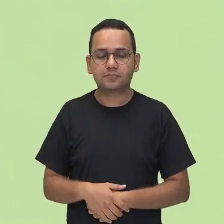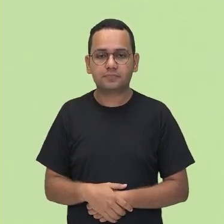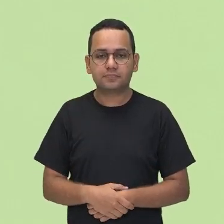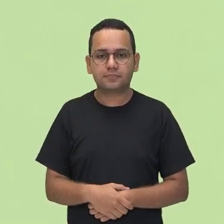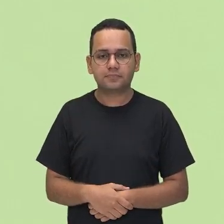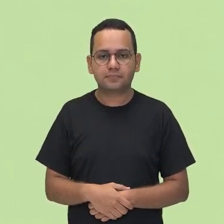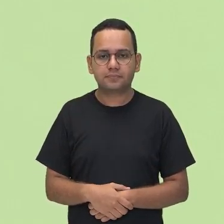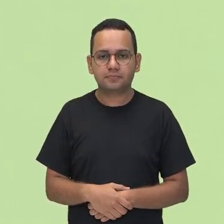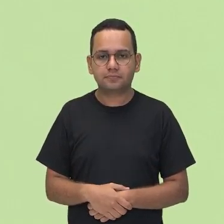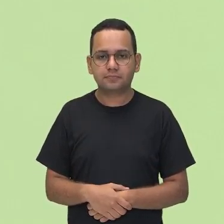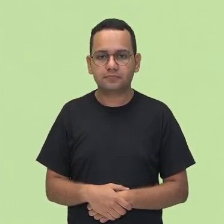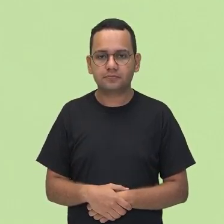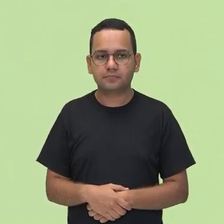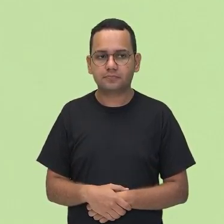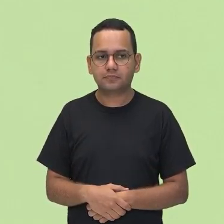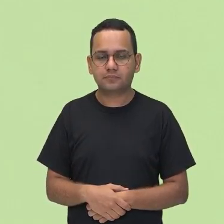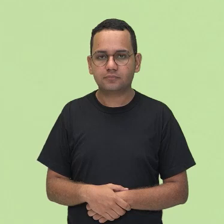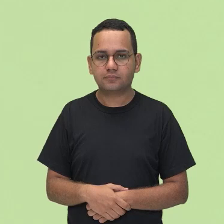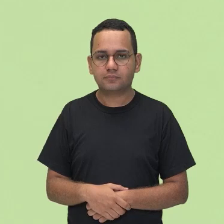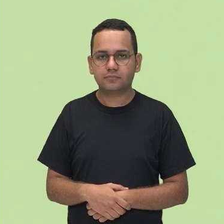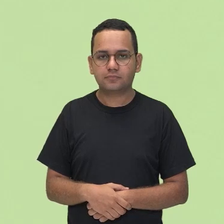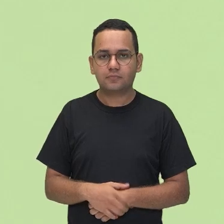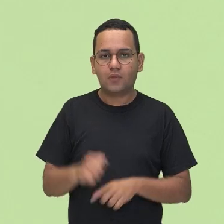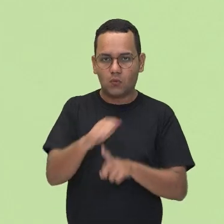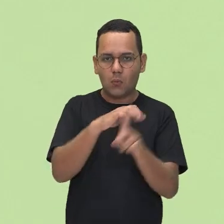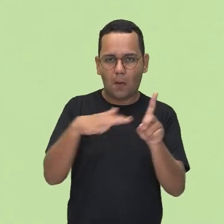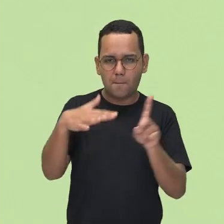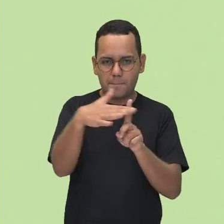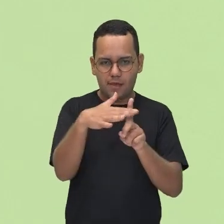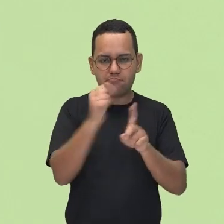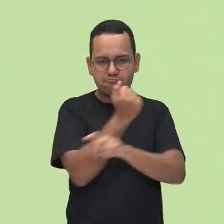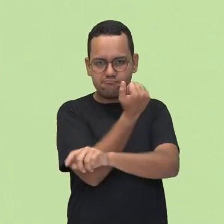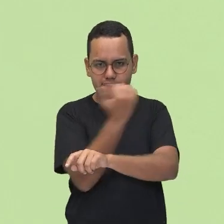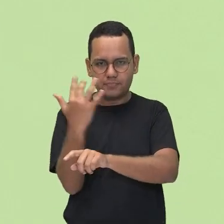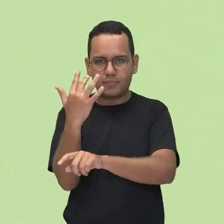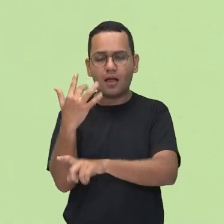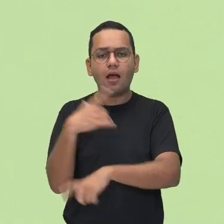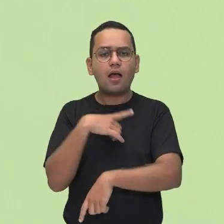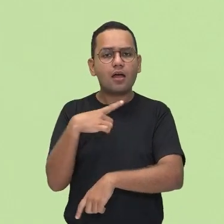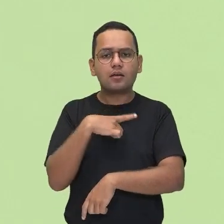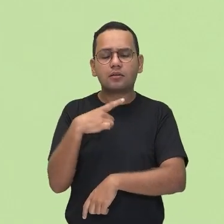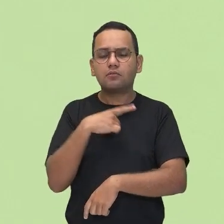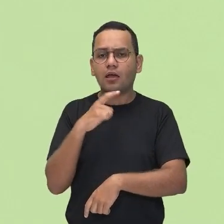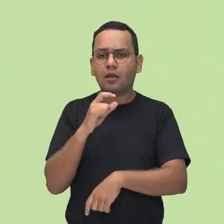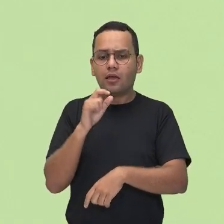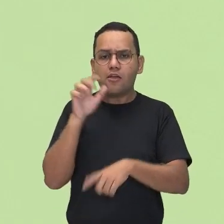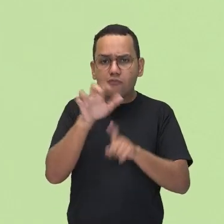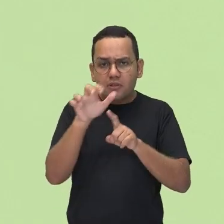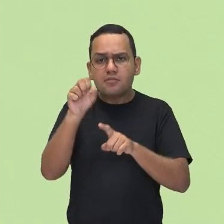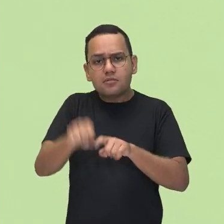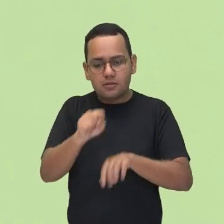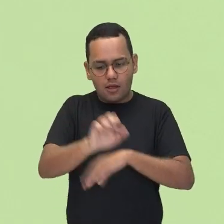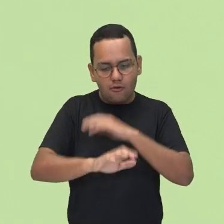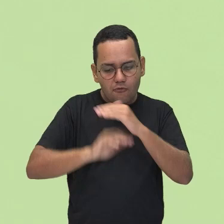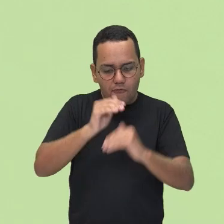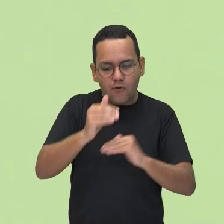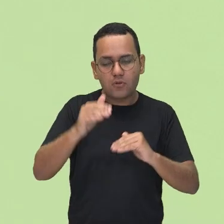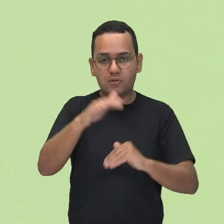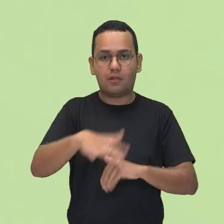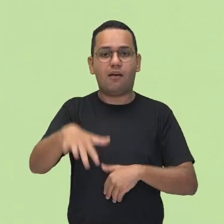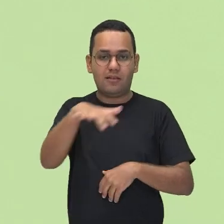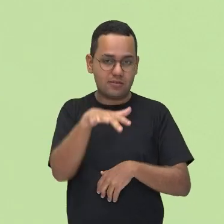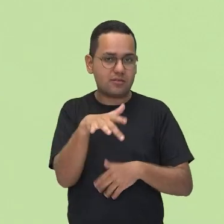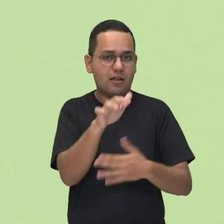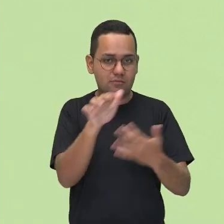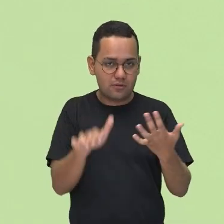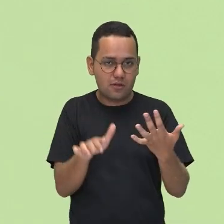que no meio ambiente, ele influencia a evolução dos seres vivos. Como que esses seres vivos foram